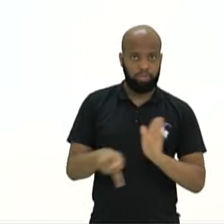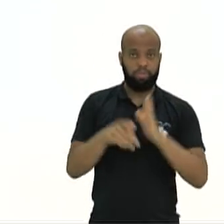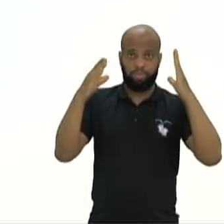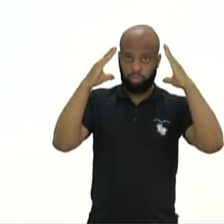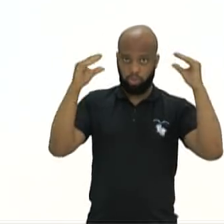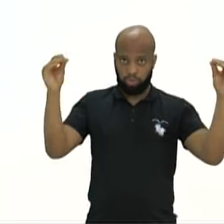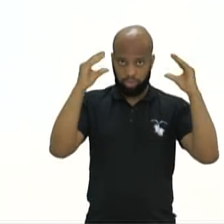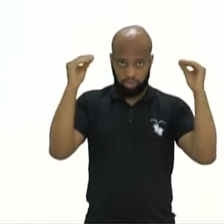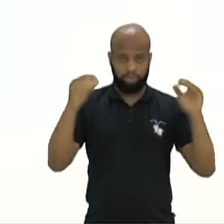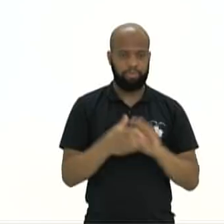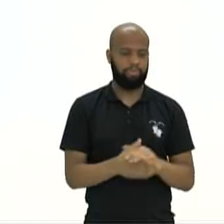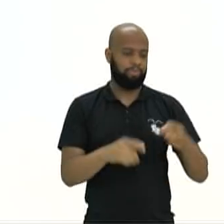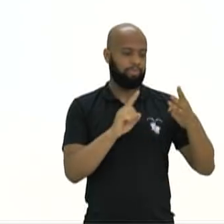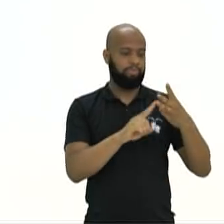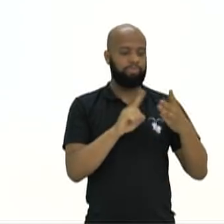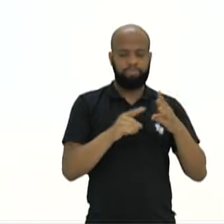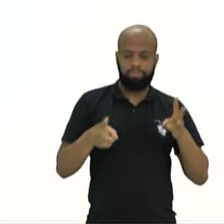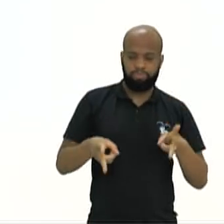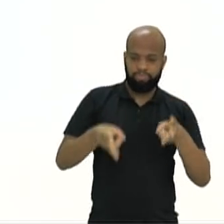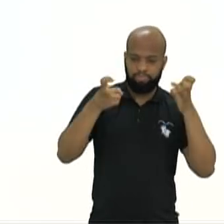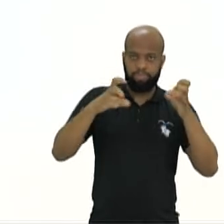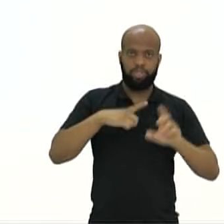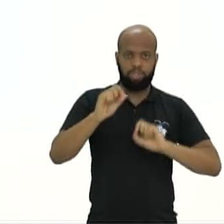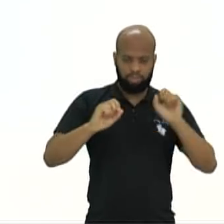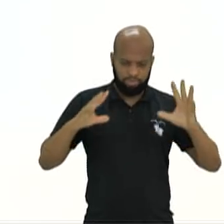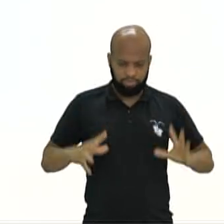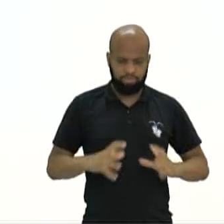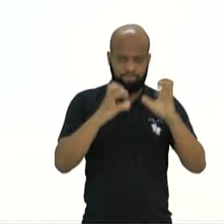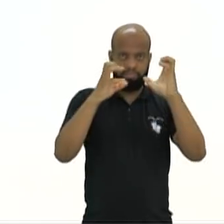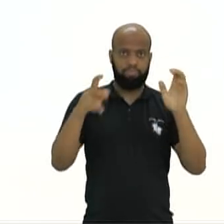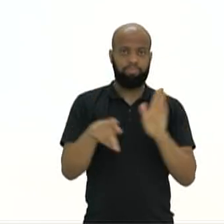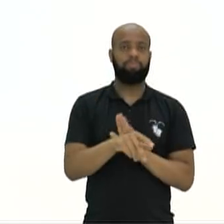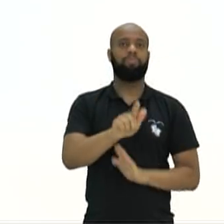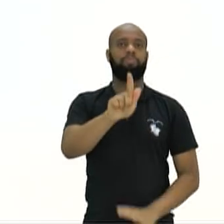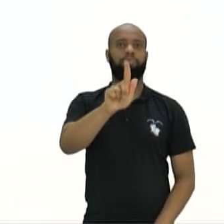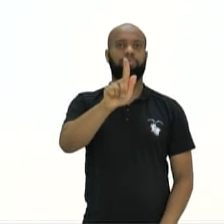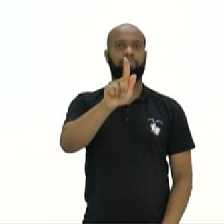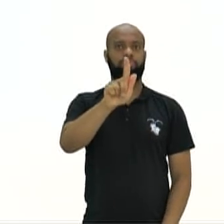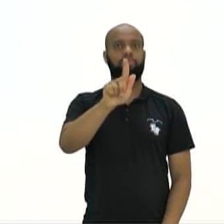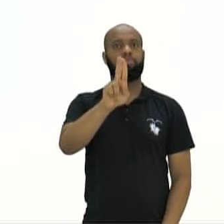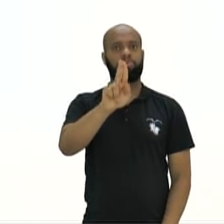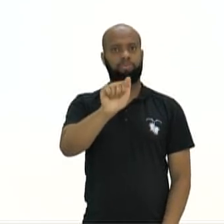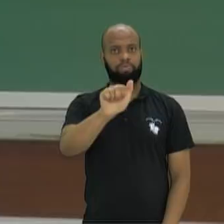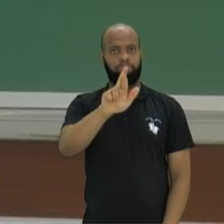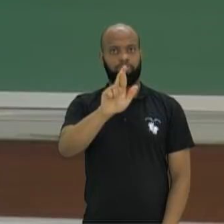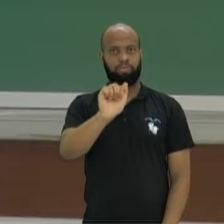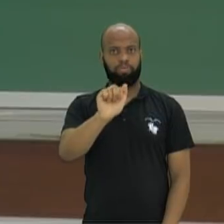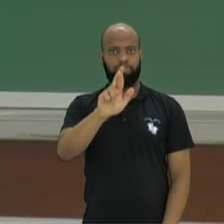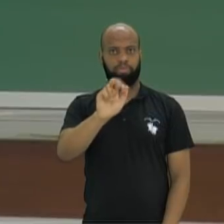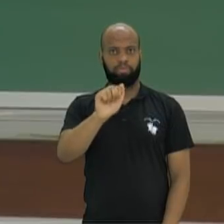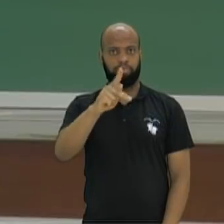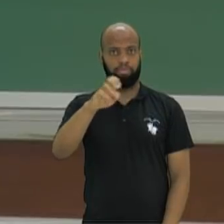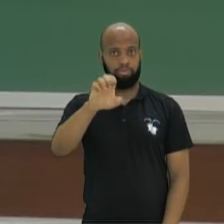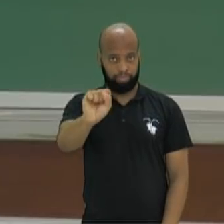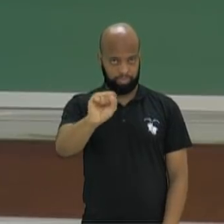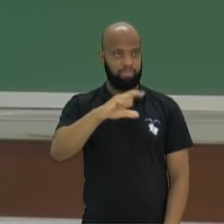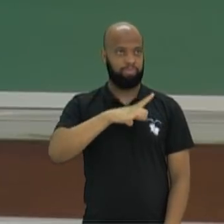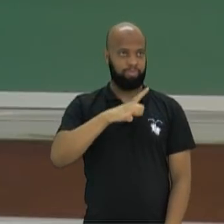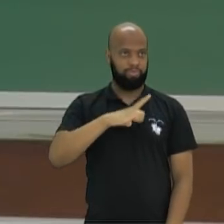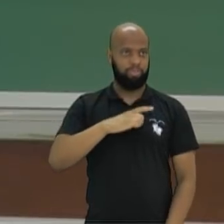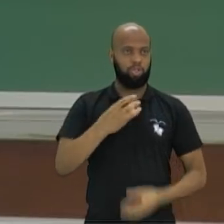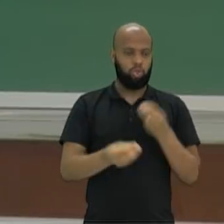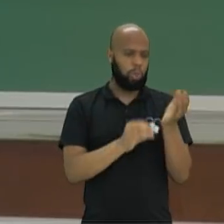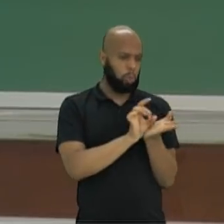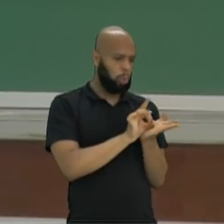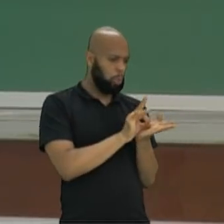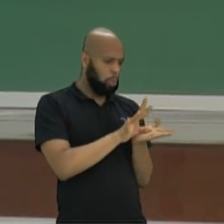Ocidentais. E último, reconhecer a Batalha dos Guararapes. Aí nós vamos ver aqui, como diz o outro, aqui o tiro, porrada e bomba pegou mesmo, né? É como expulsar